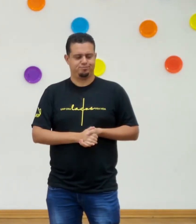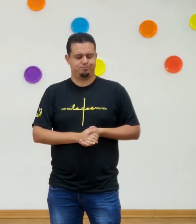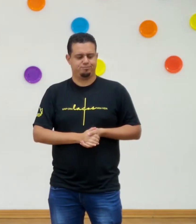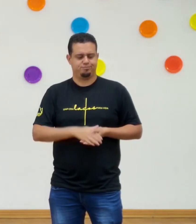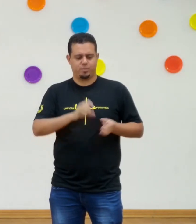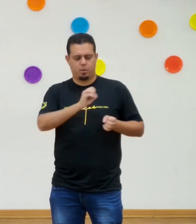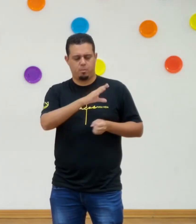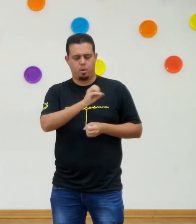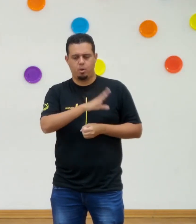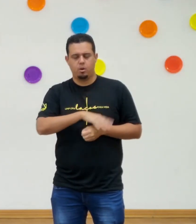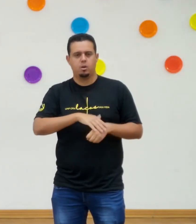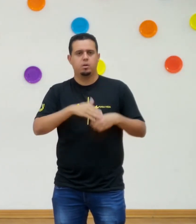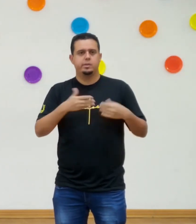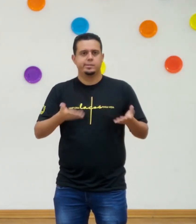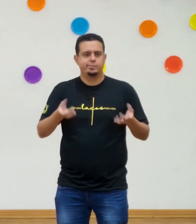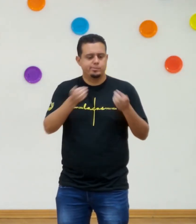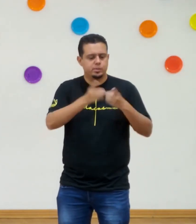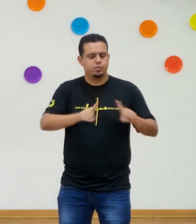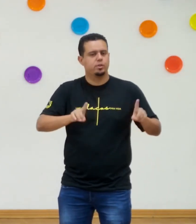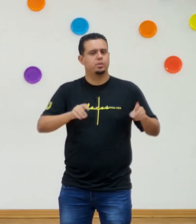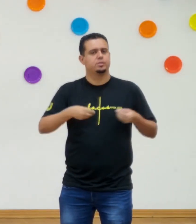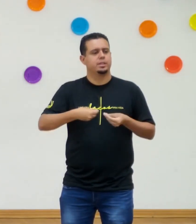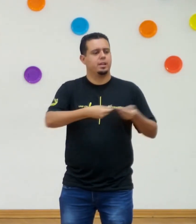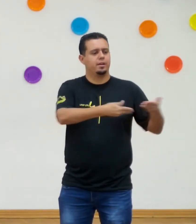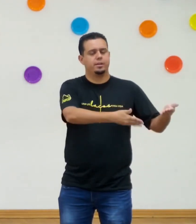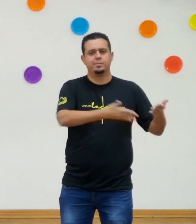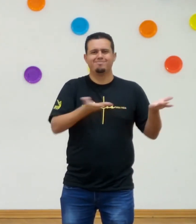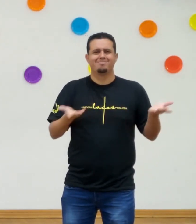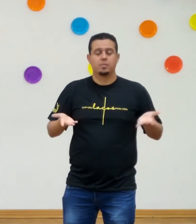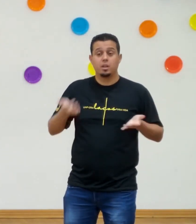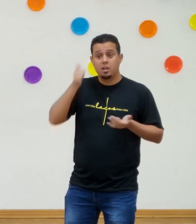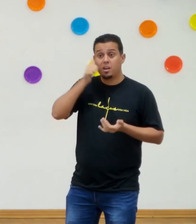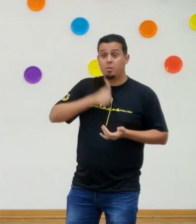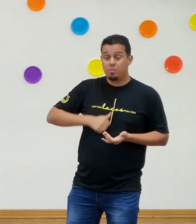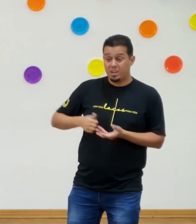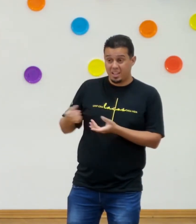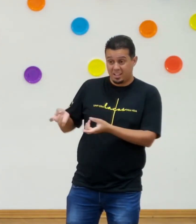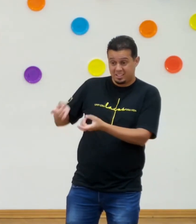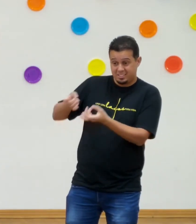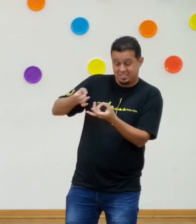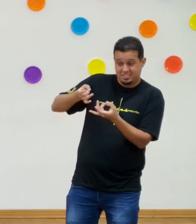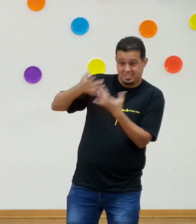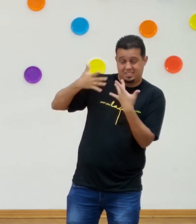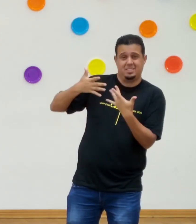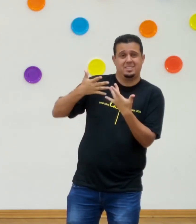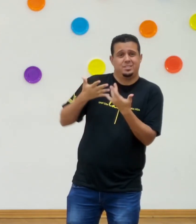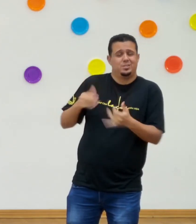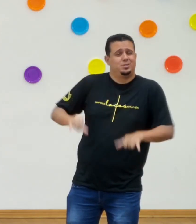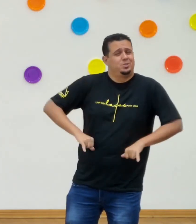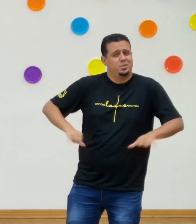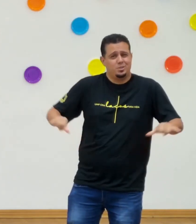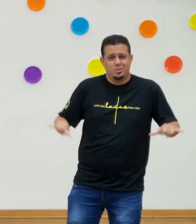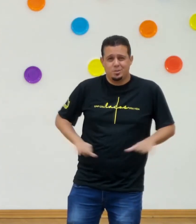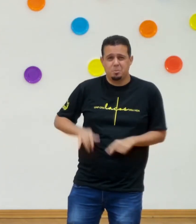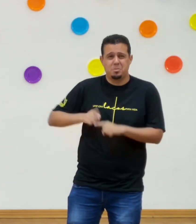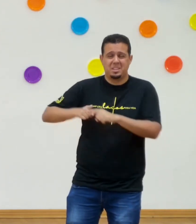mulher era repudiada. Uma mulher repudiada tinha muito sofrimento, porque, imagina, estava fora do seu lar, de suprimento,